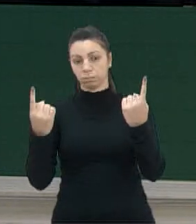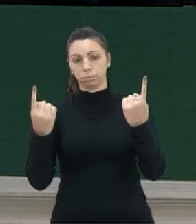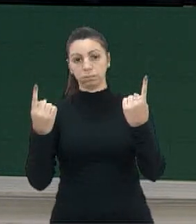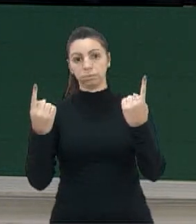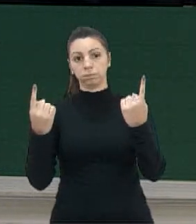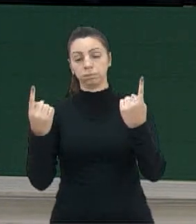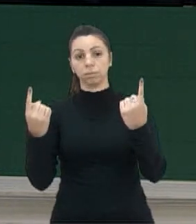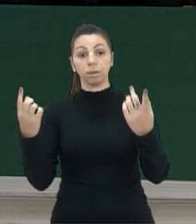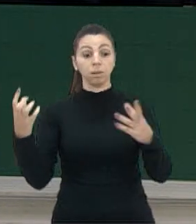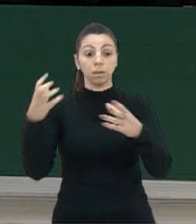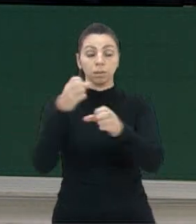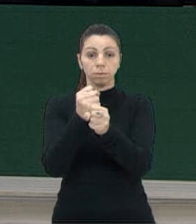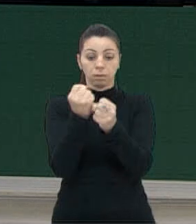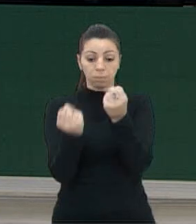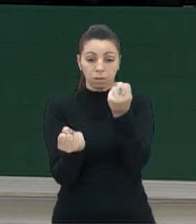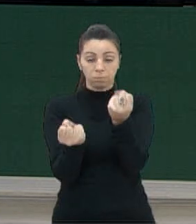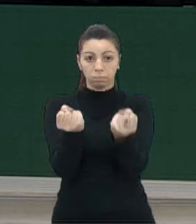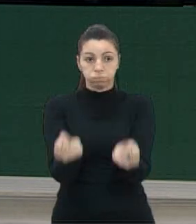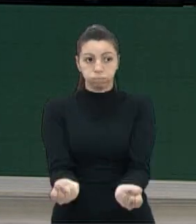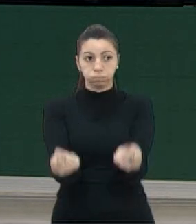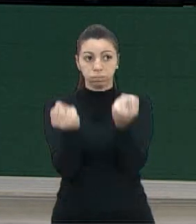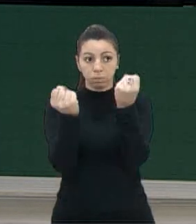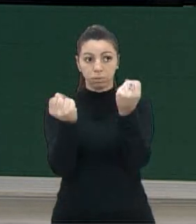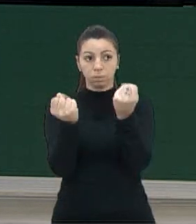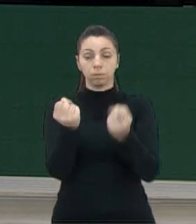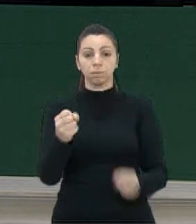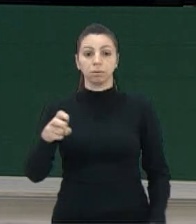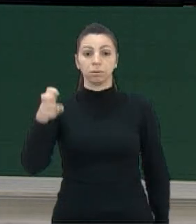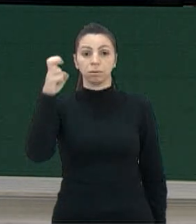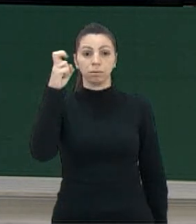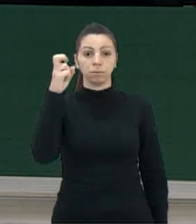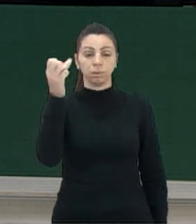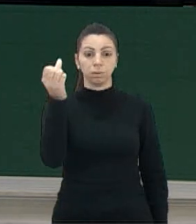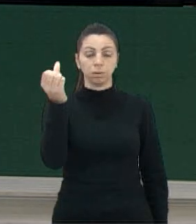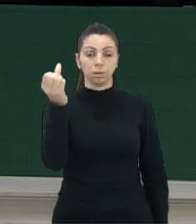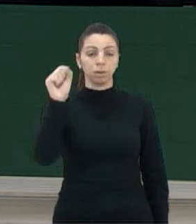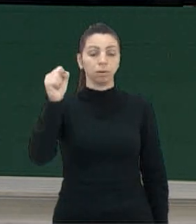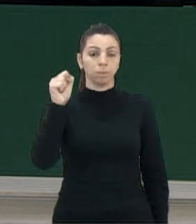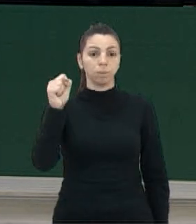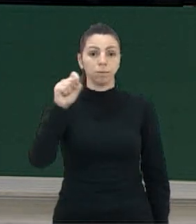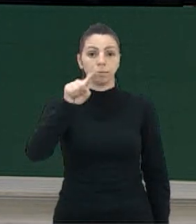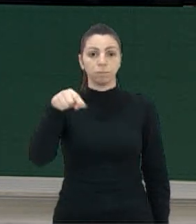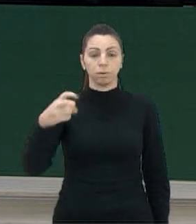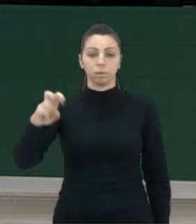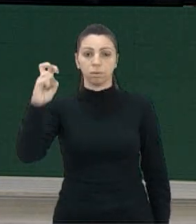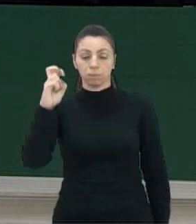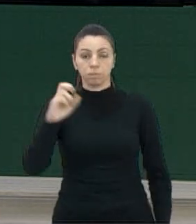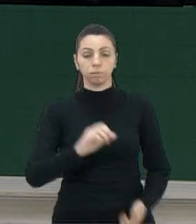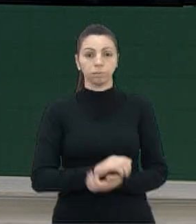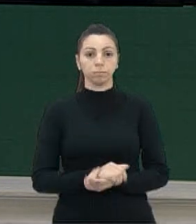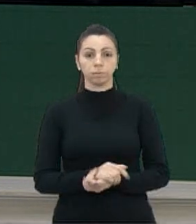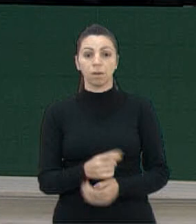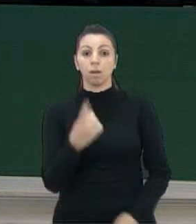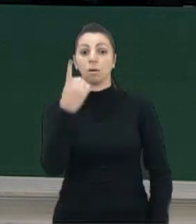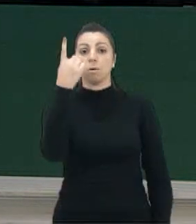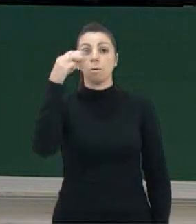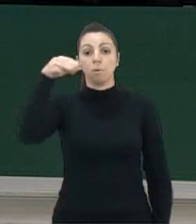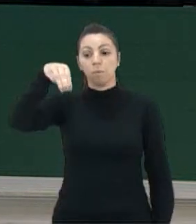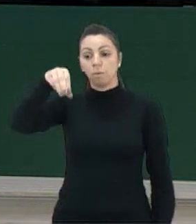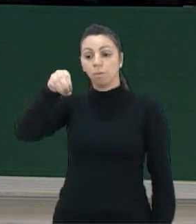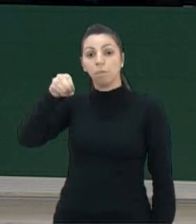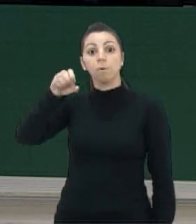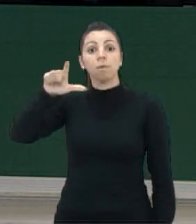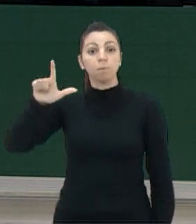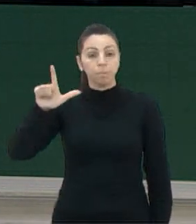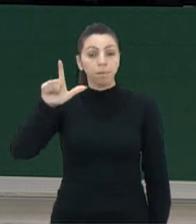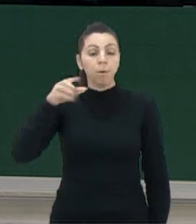da massa deles vai dar 58,5. Então eu sei que 1 mol de sal tem